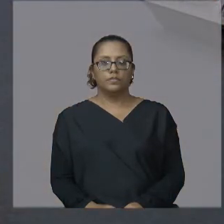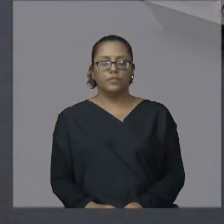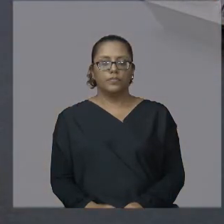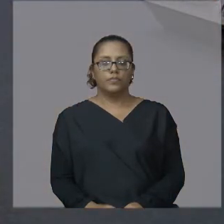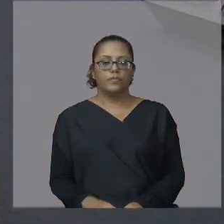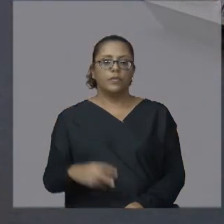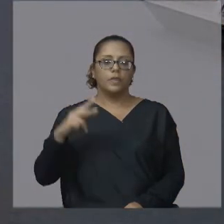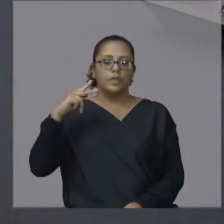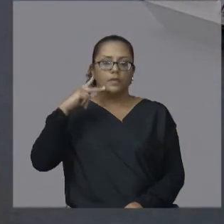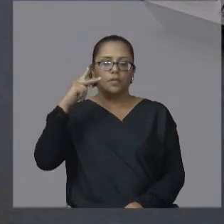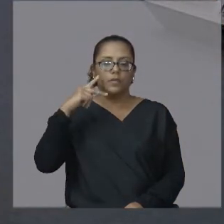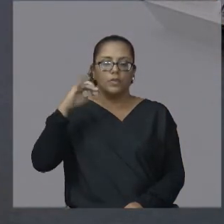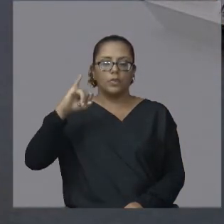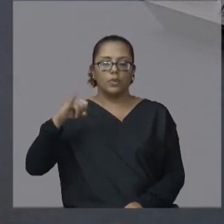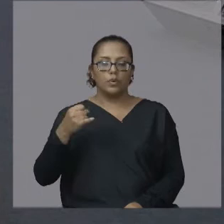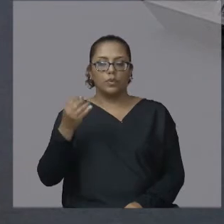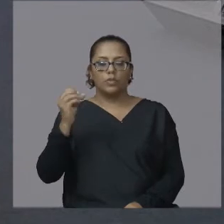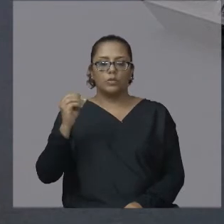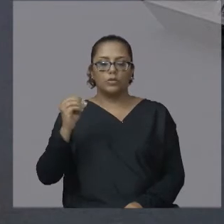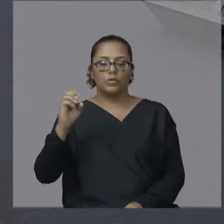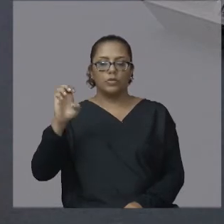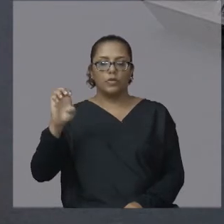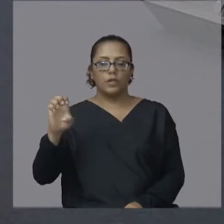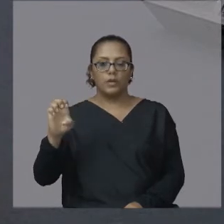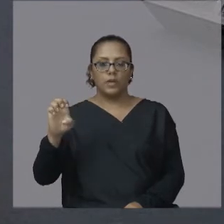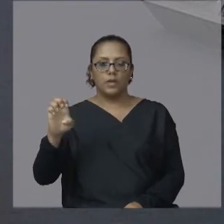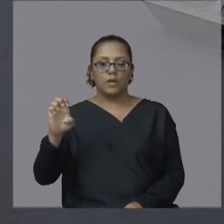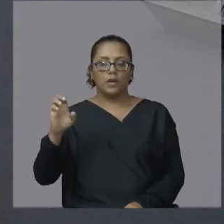Vereador José Luiz.